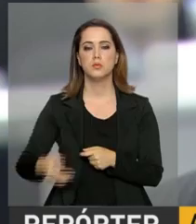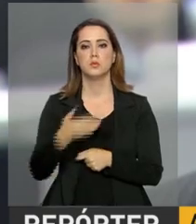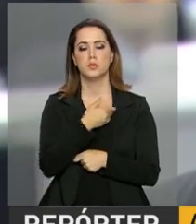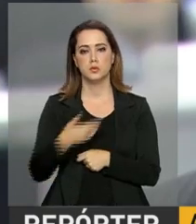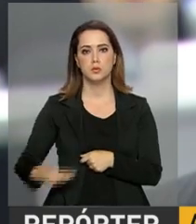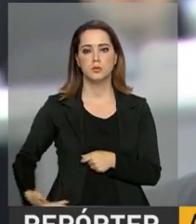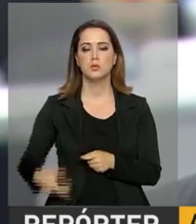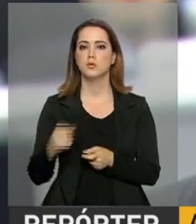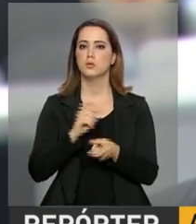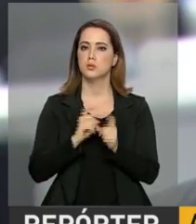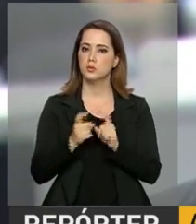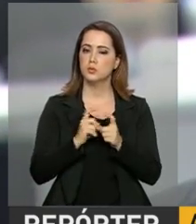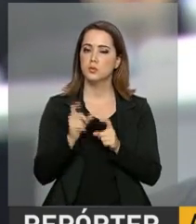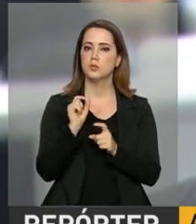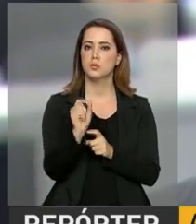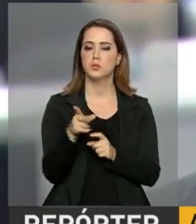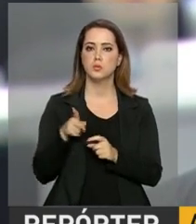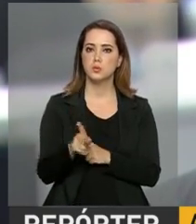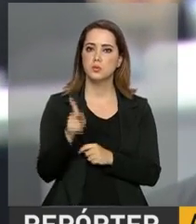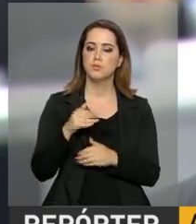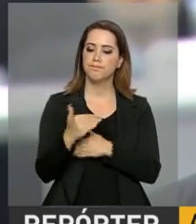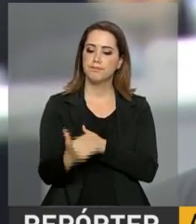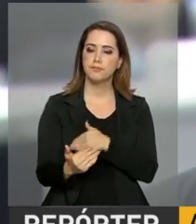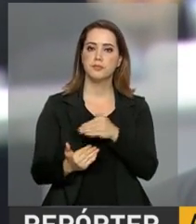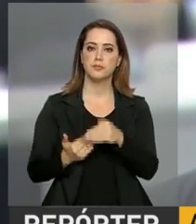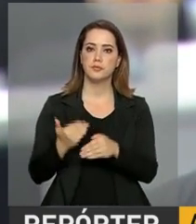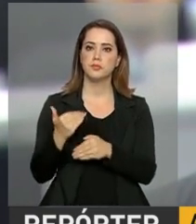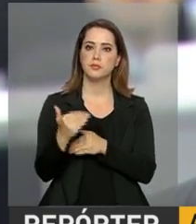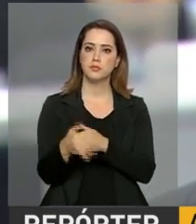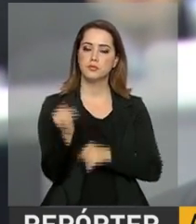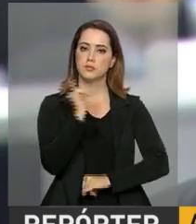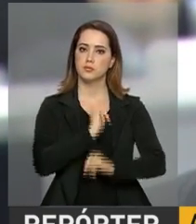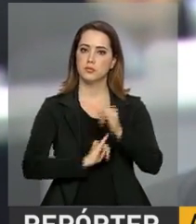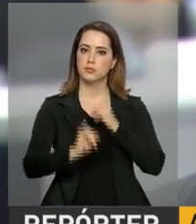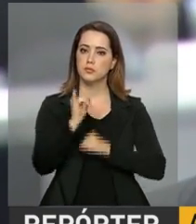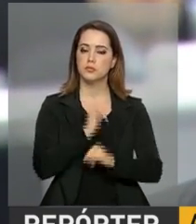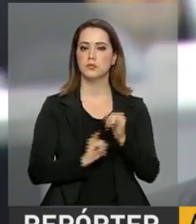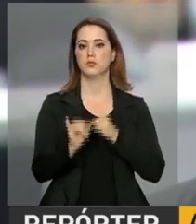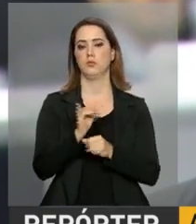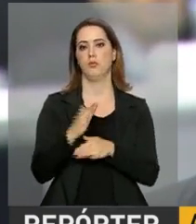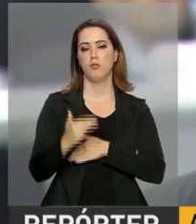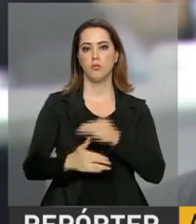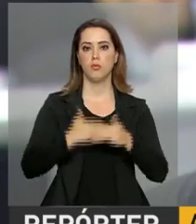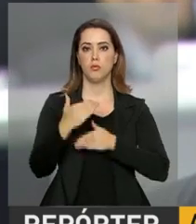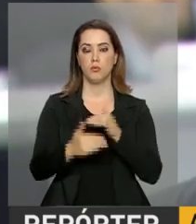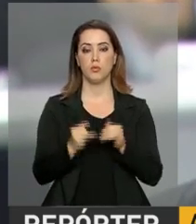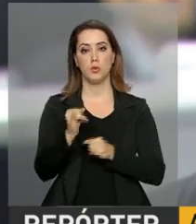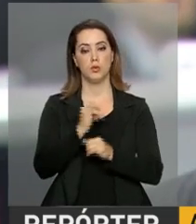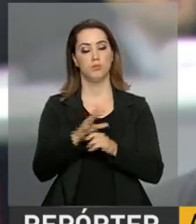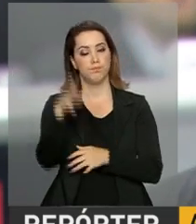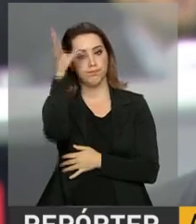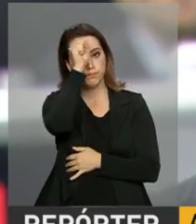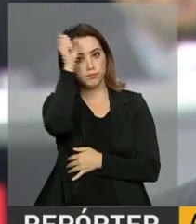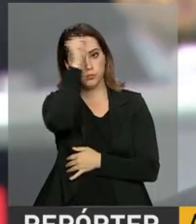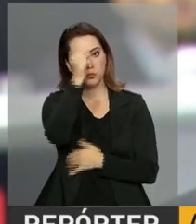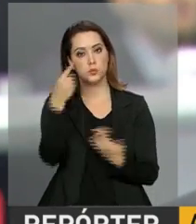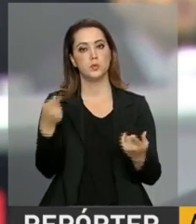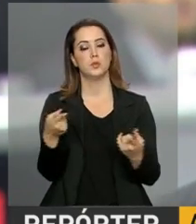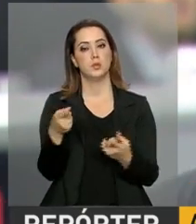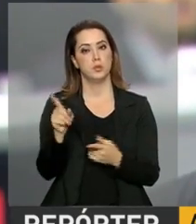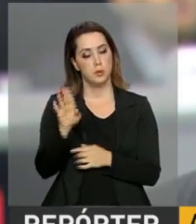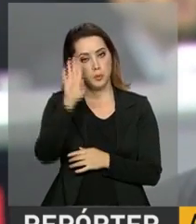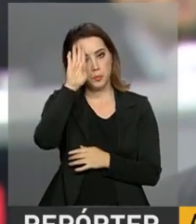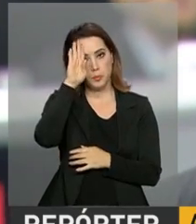administração pública é sempre uma continuidade de informações, uma continuidade de aprendizado,